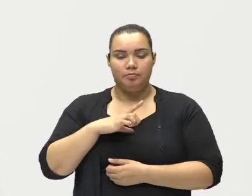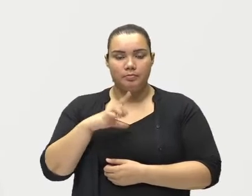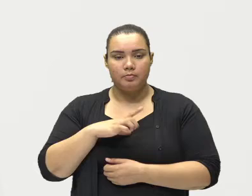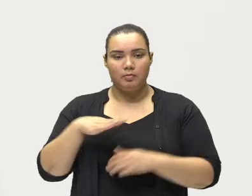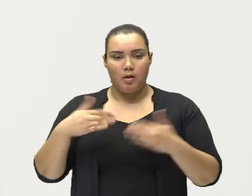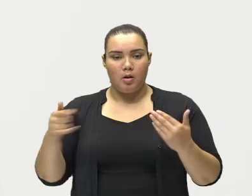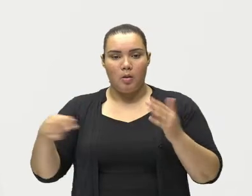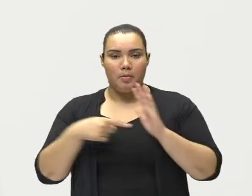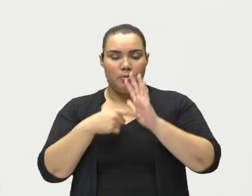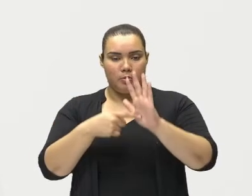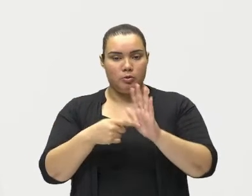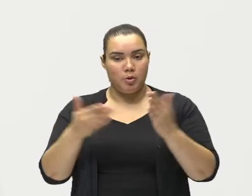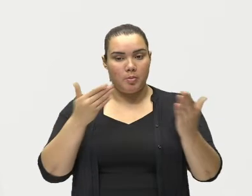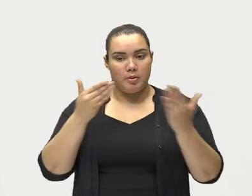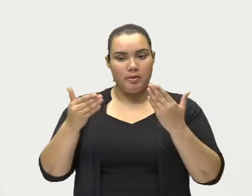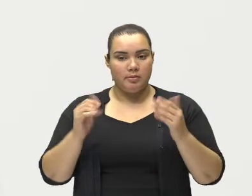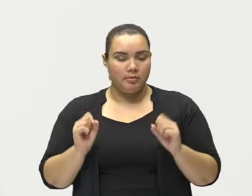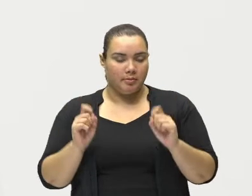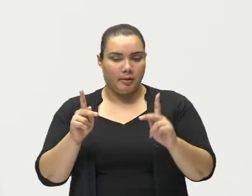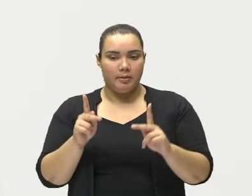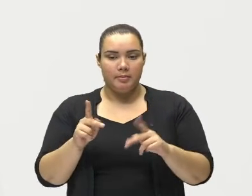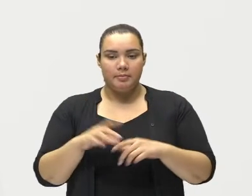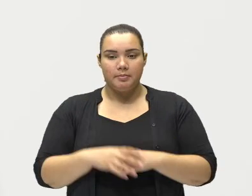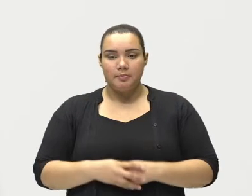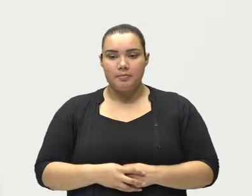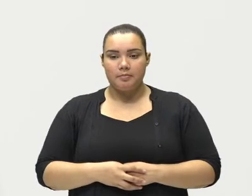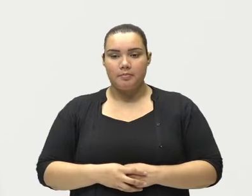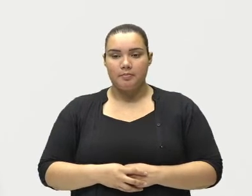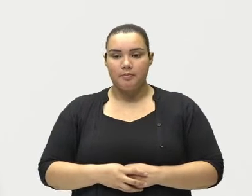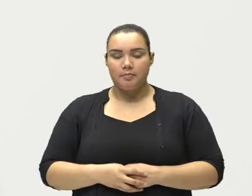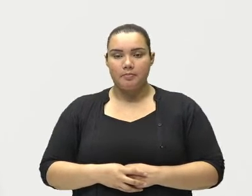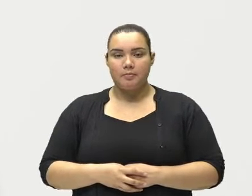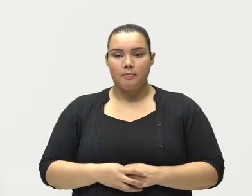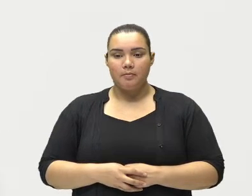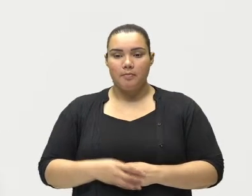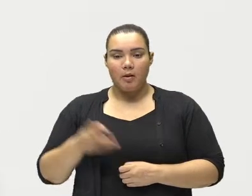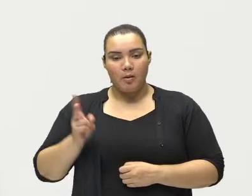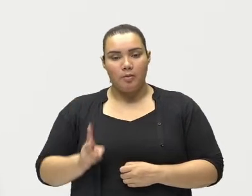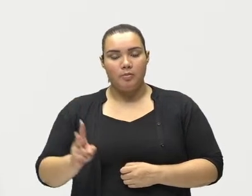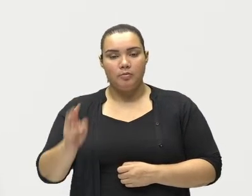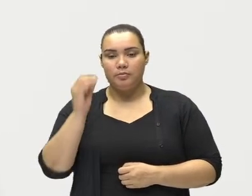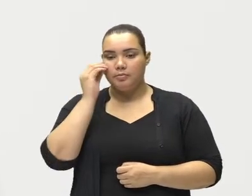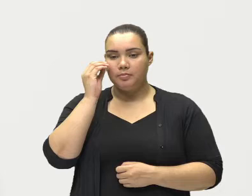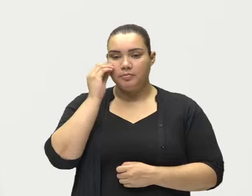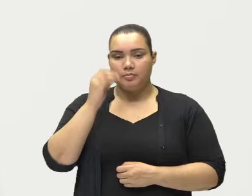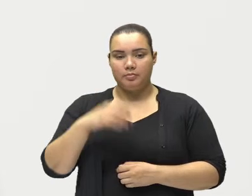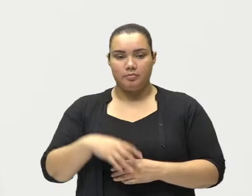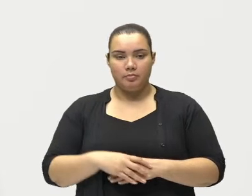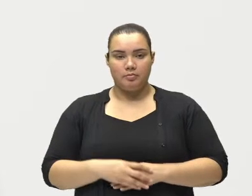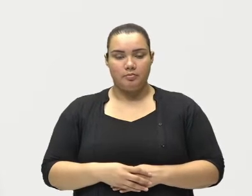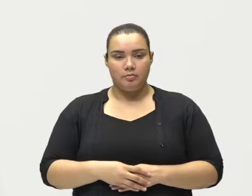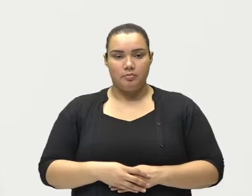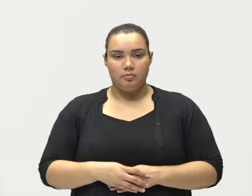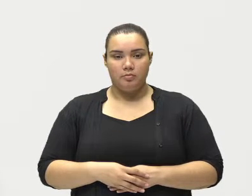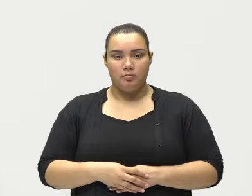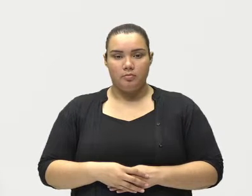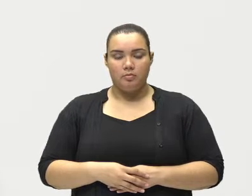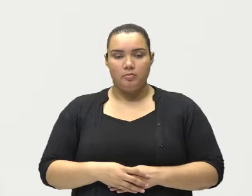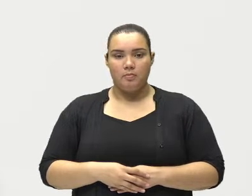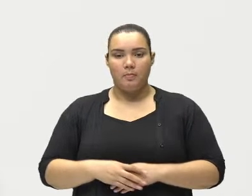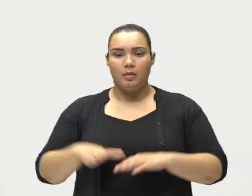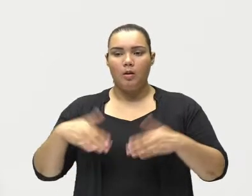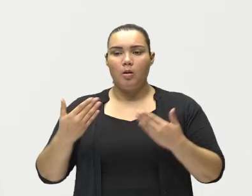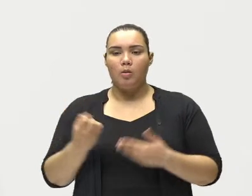uma comparação. Ok? Muito bem. Vamos prosseguindo, então. Observe aí, olha só. Quais são